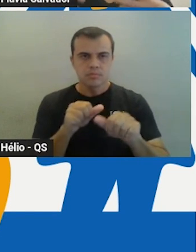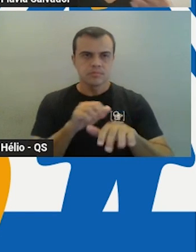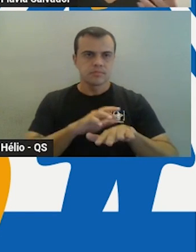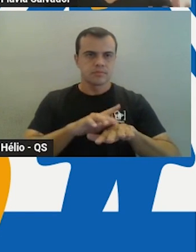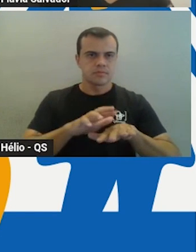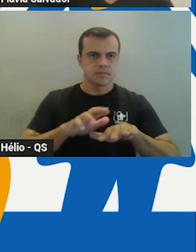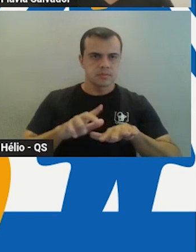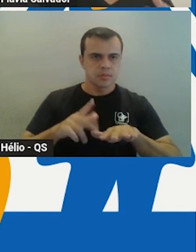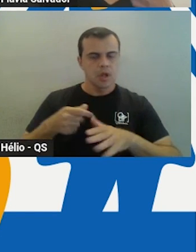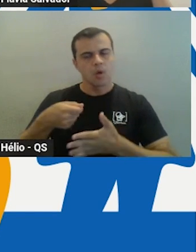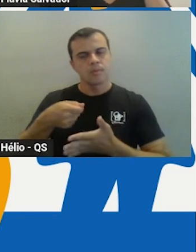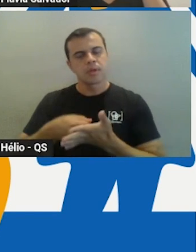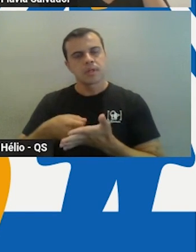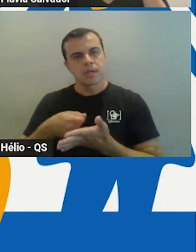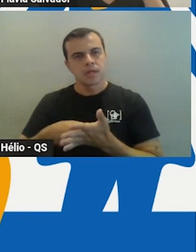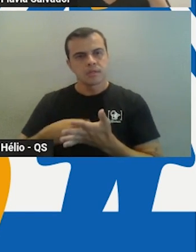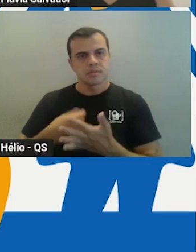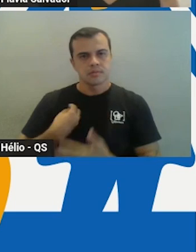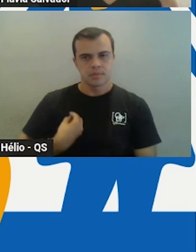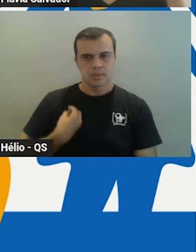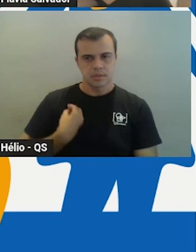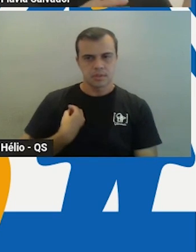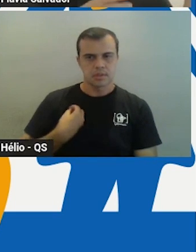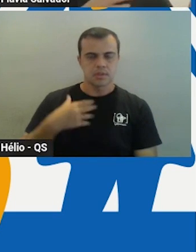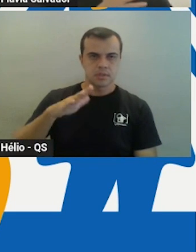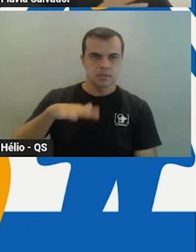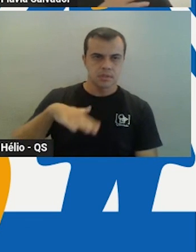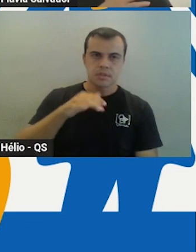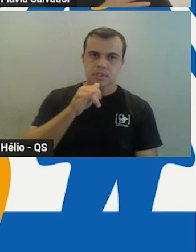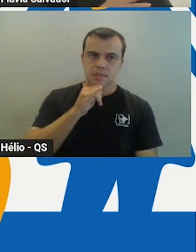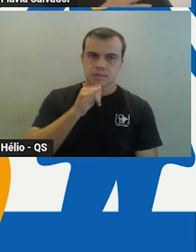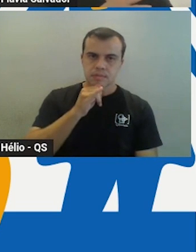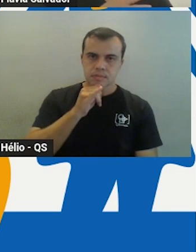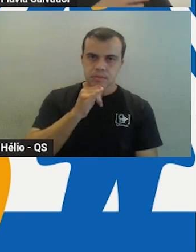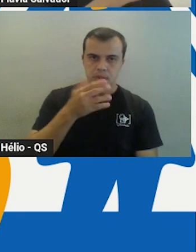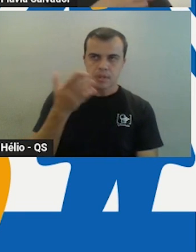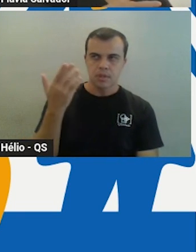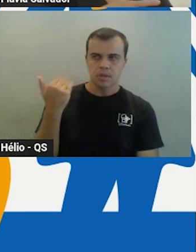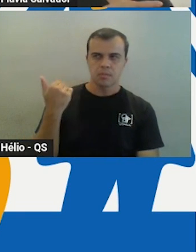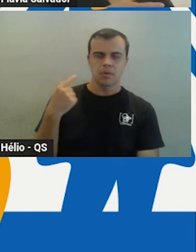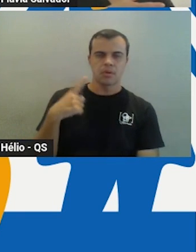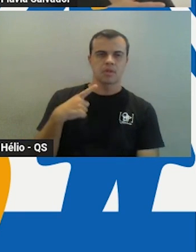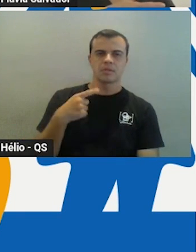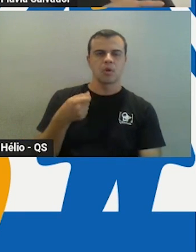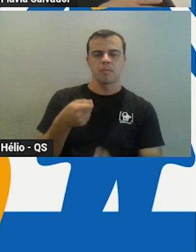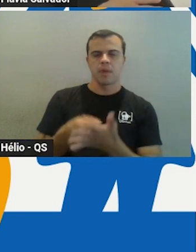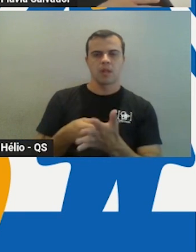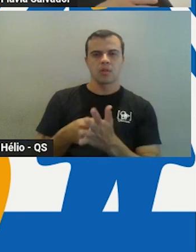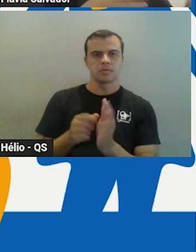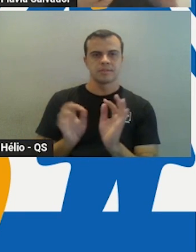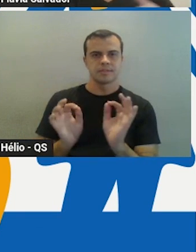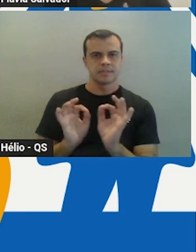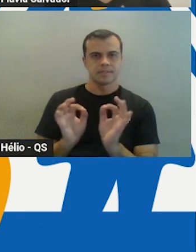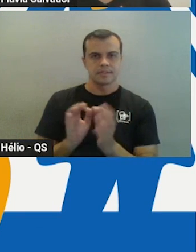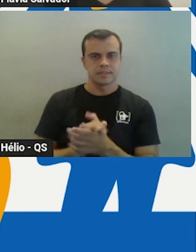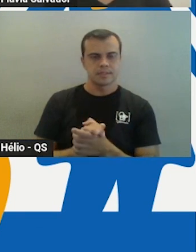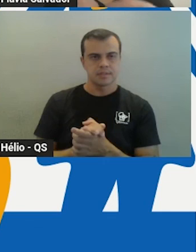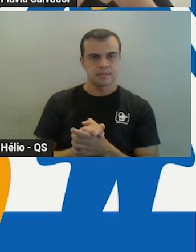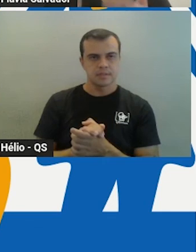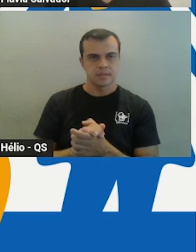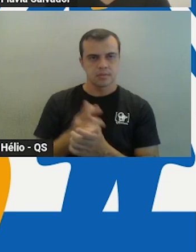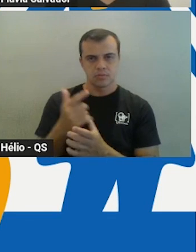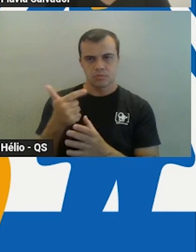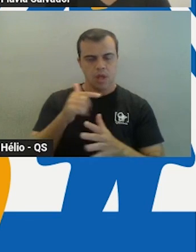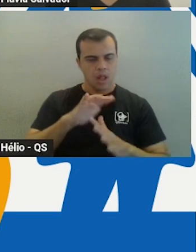sobre obrigatoriedade da presença de determinadas. Então, por exemplo, até pouco tempo atrás, não era obrigatório a presença de Libras